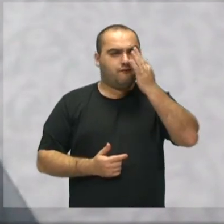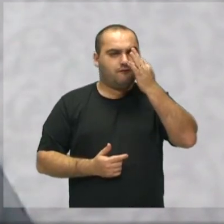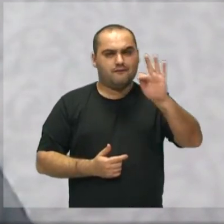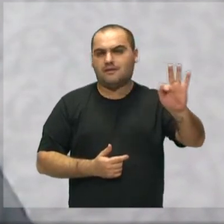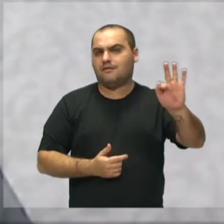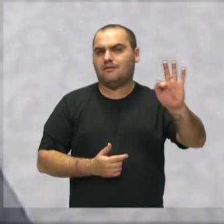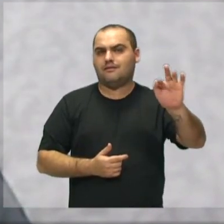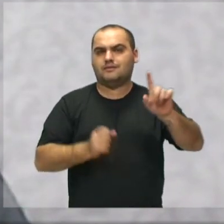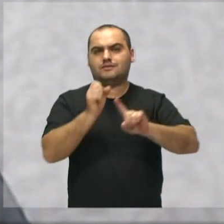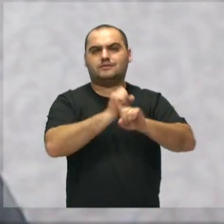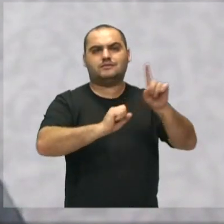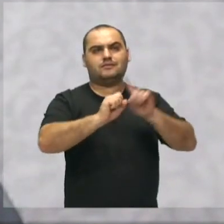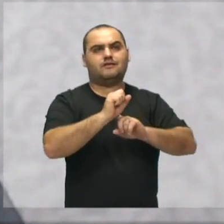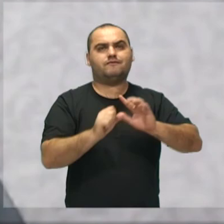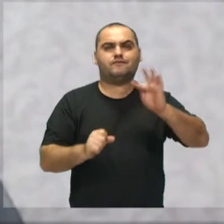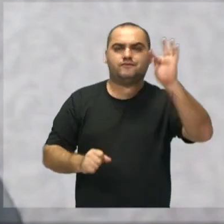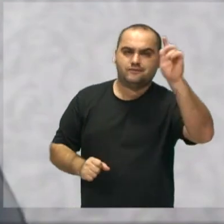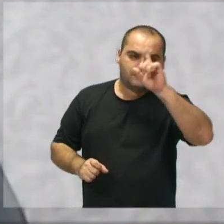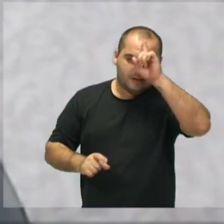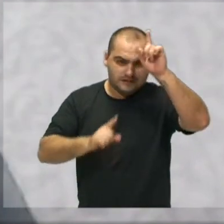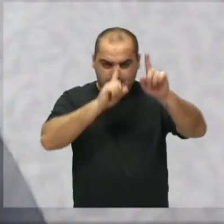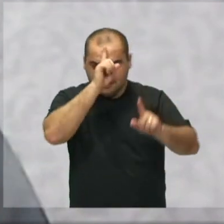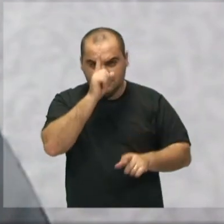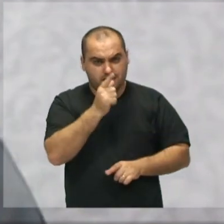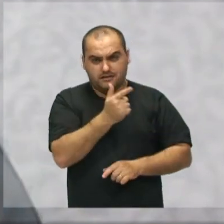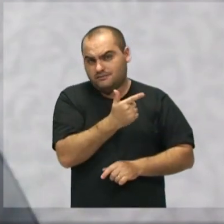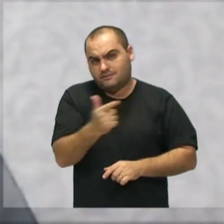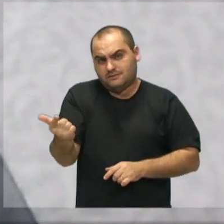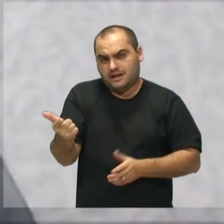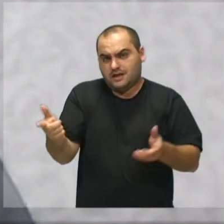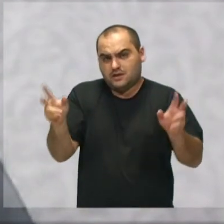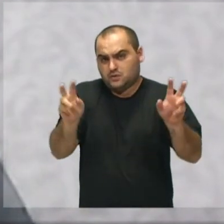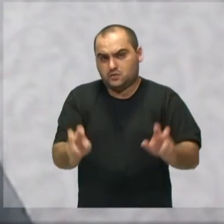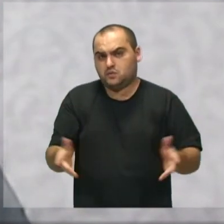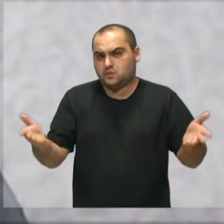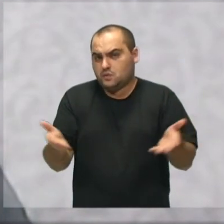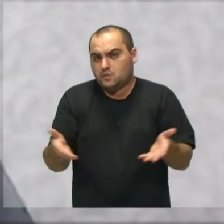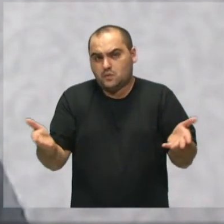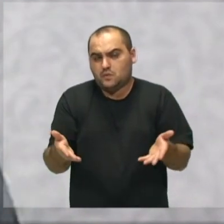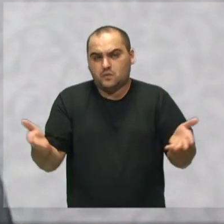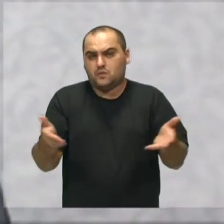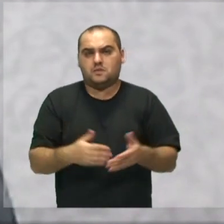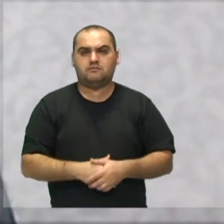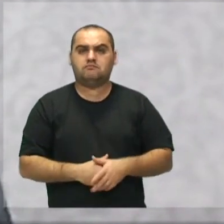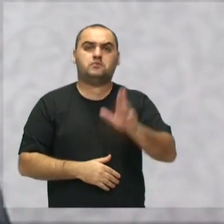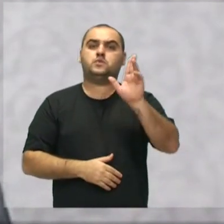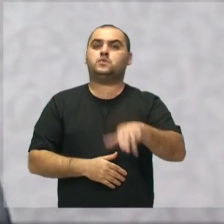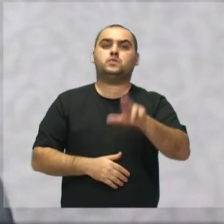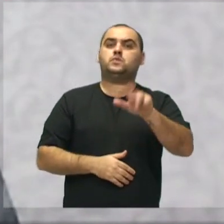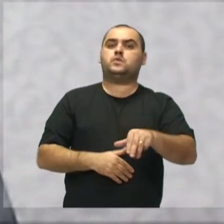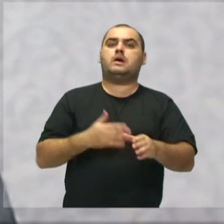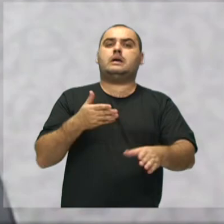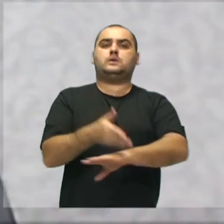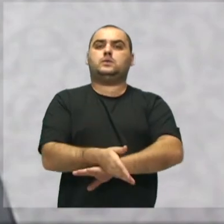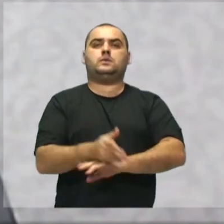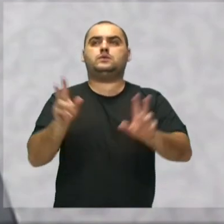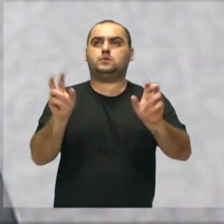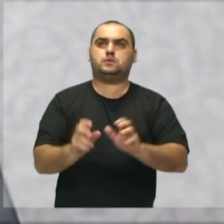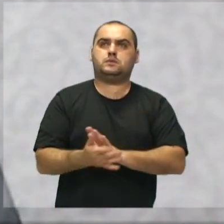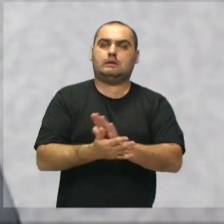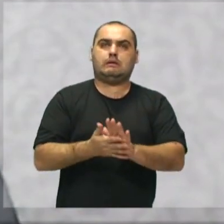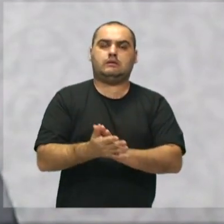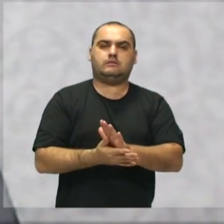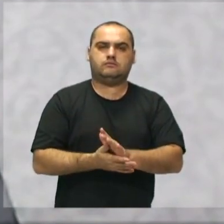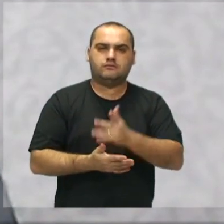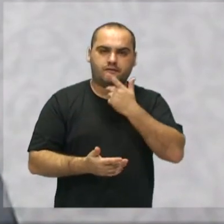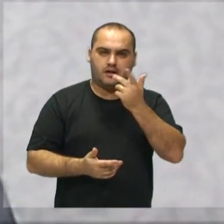ideia de sociedade no futuro. Nós não temos essa pauta hoje, né? Na verdade, ela nem entrou na nossa pauta propriamente dita. Quando você